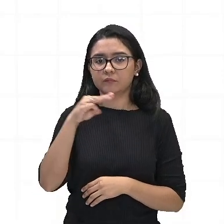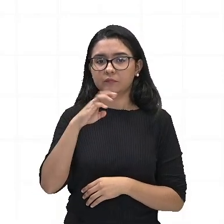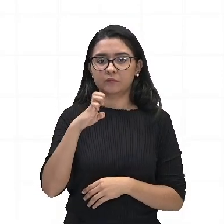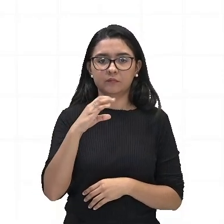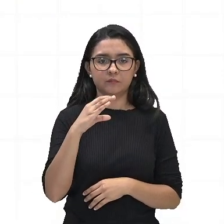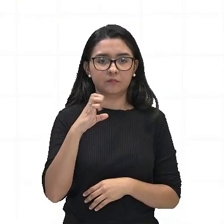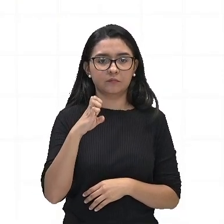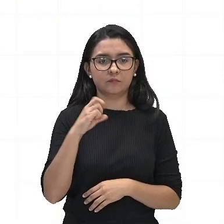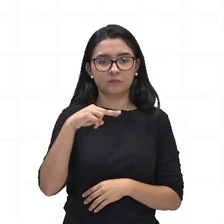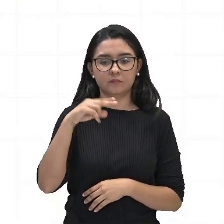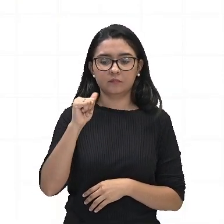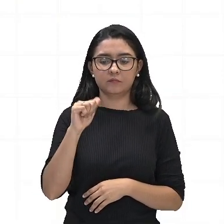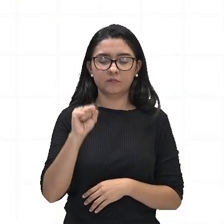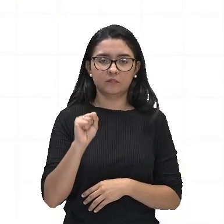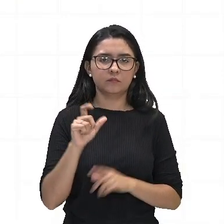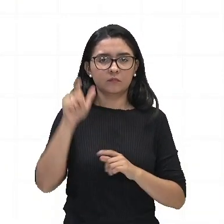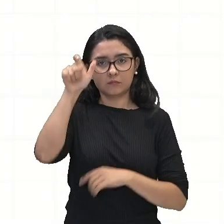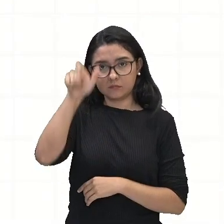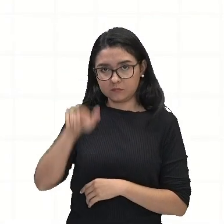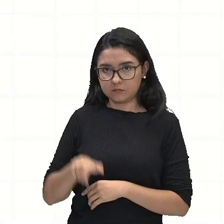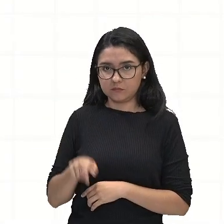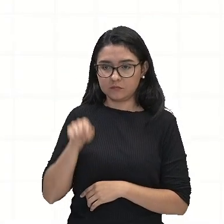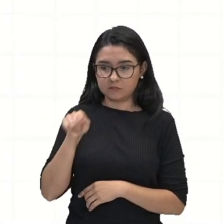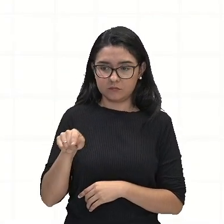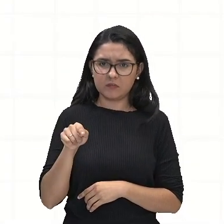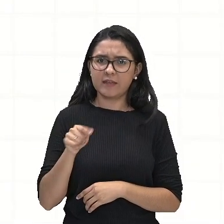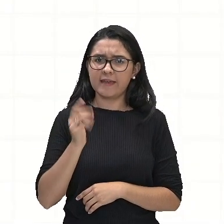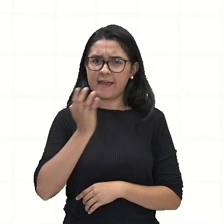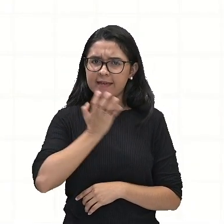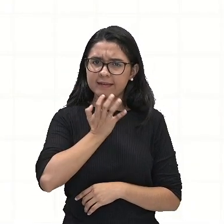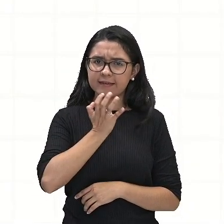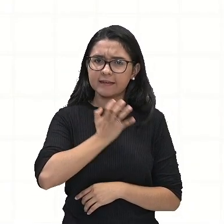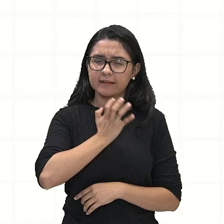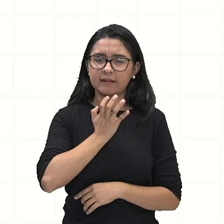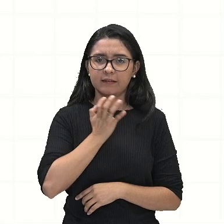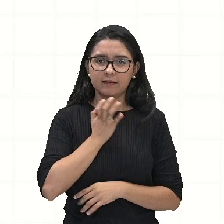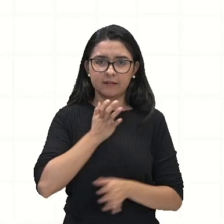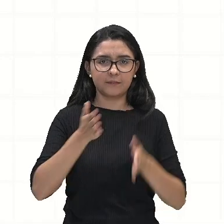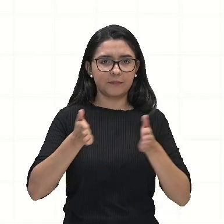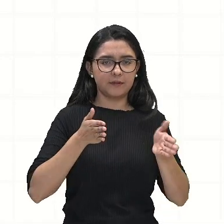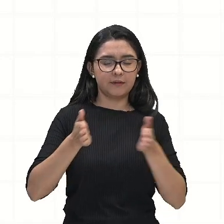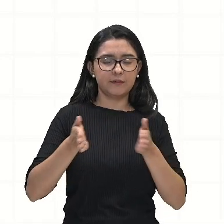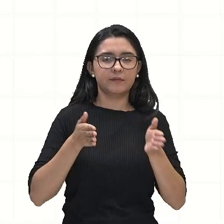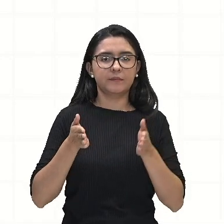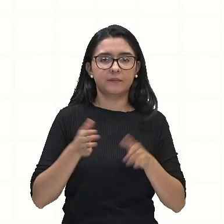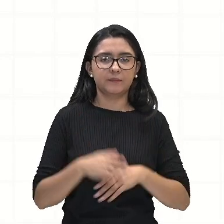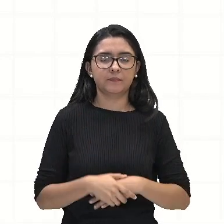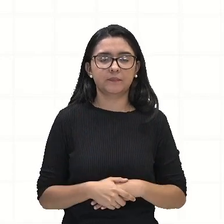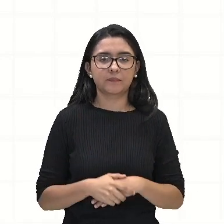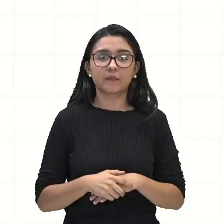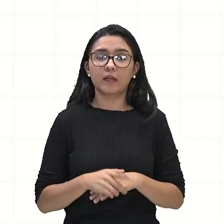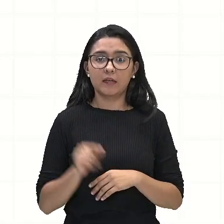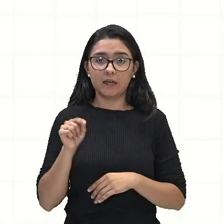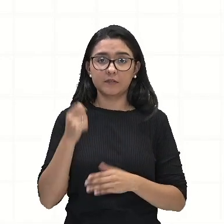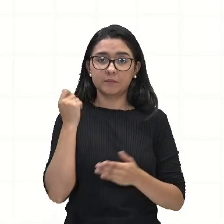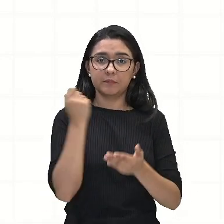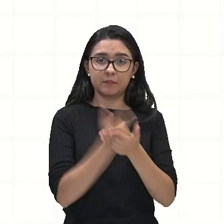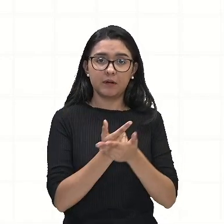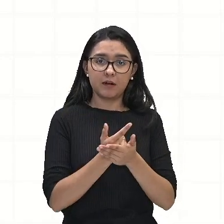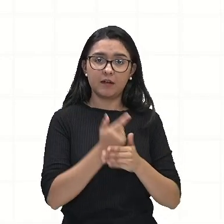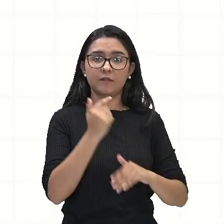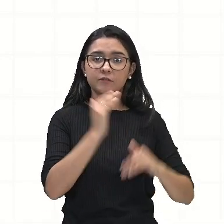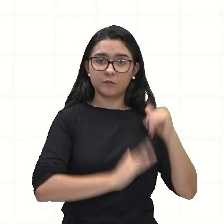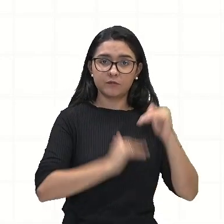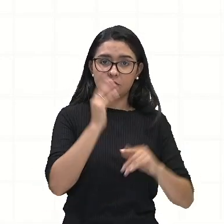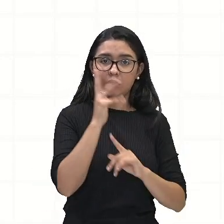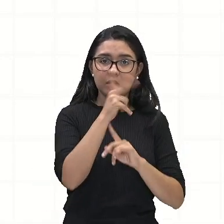né? Mecenas, pessoas extremamente ricas da época que patrocinavam os artistas